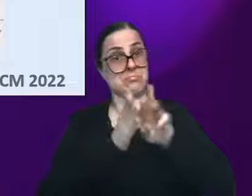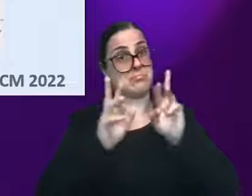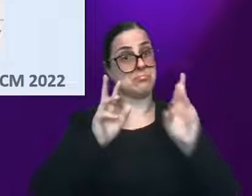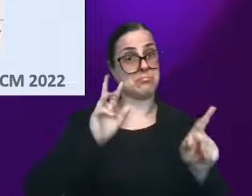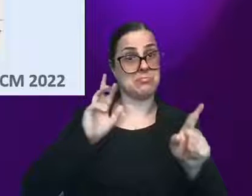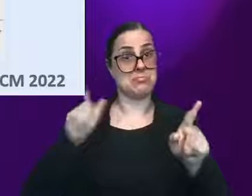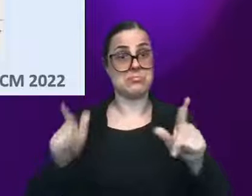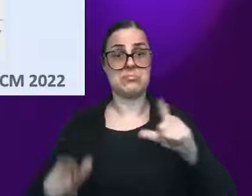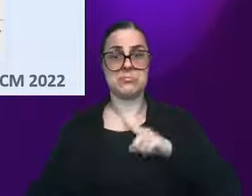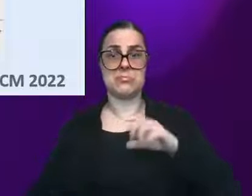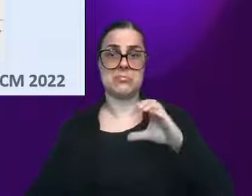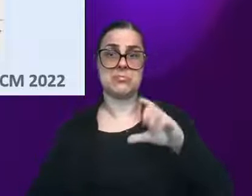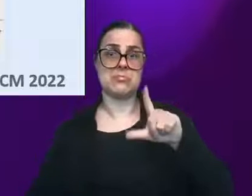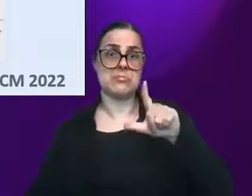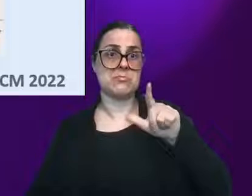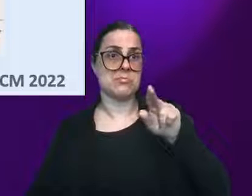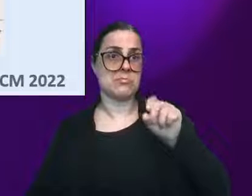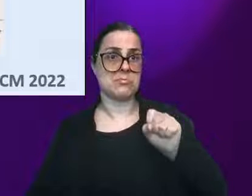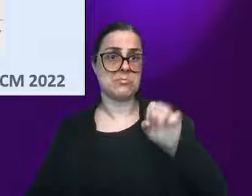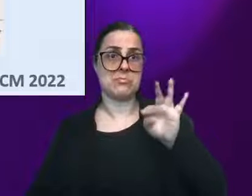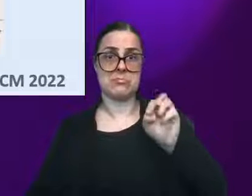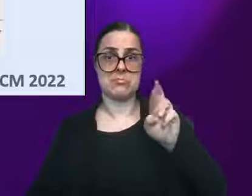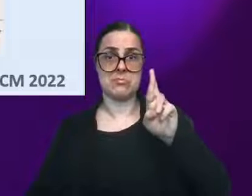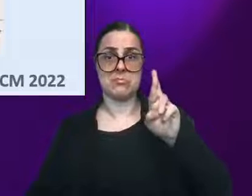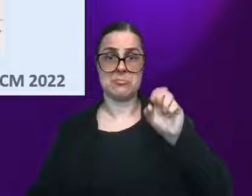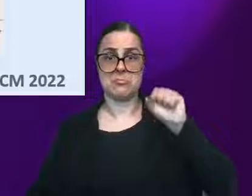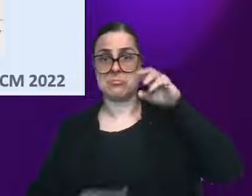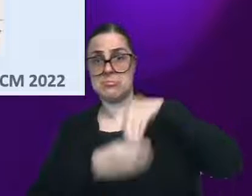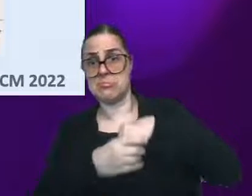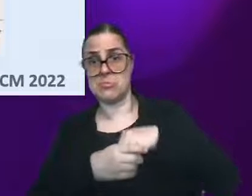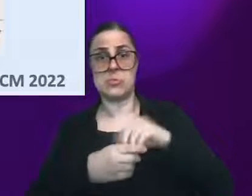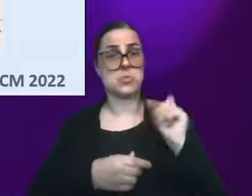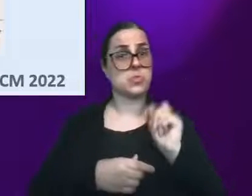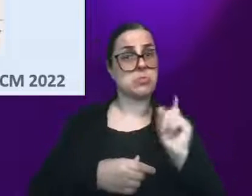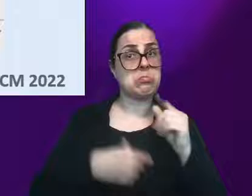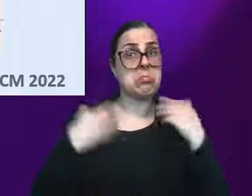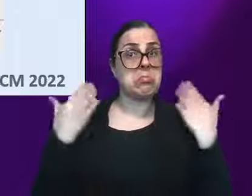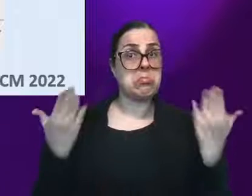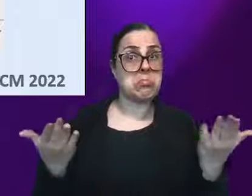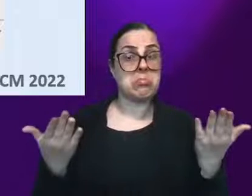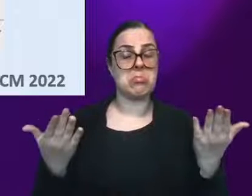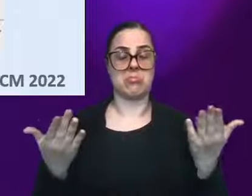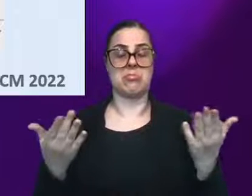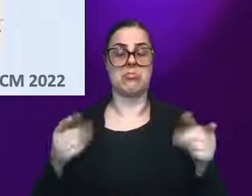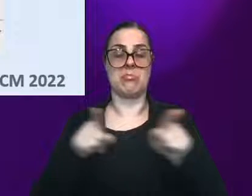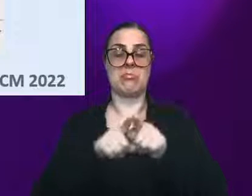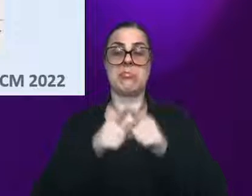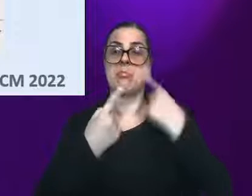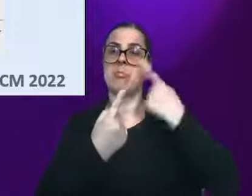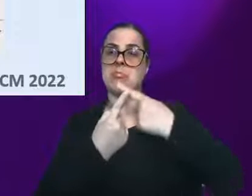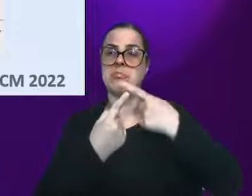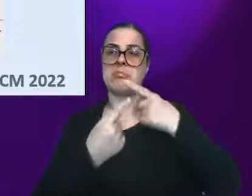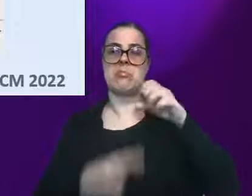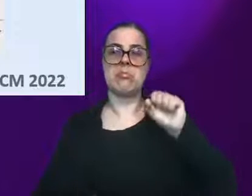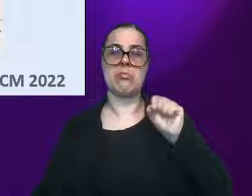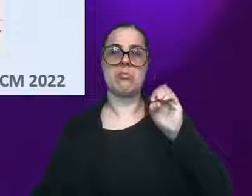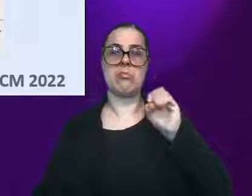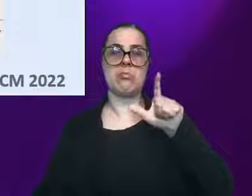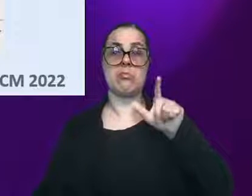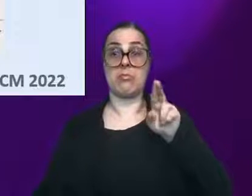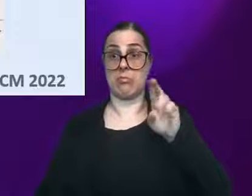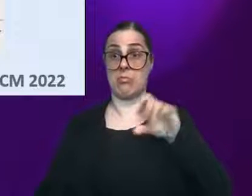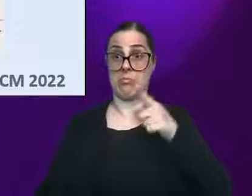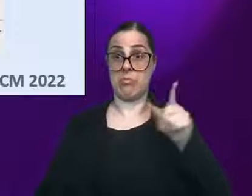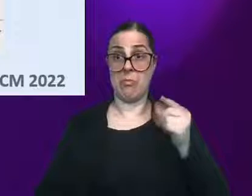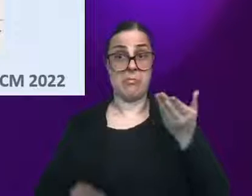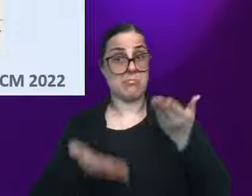se toda a solução utilizada no paciente ela foi balanceada